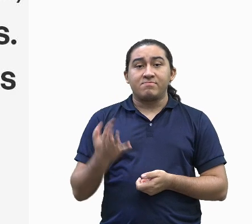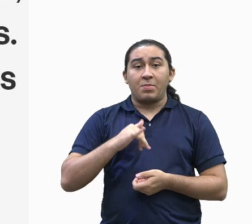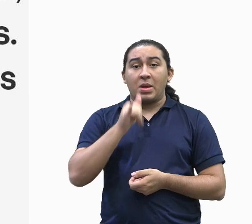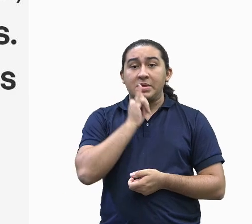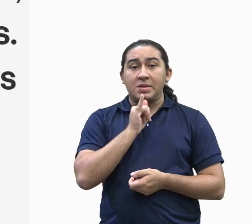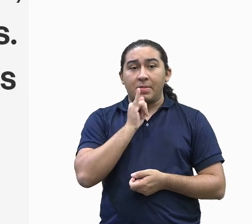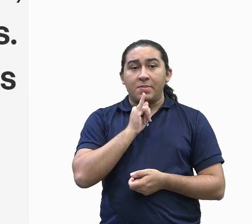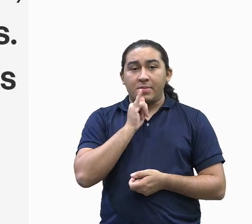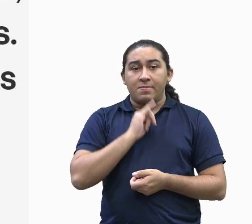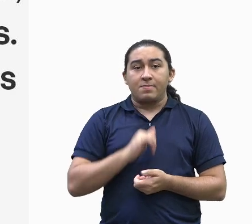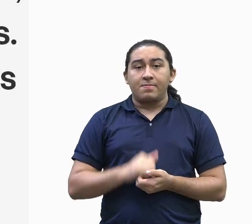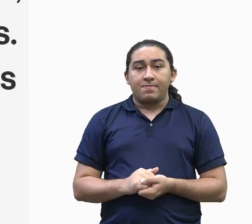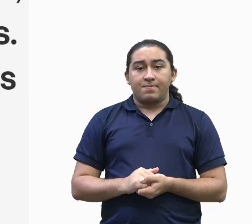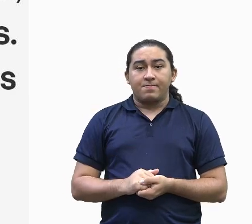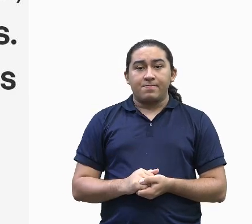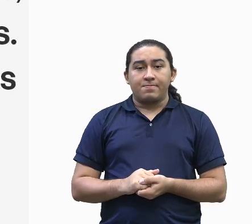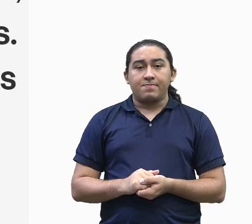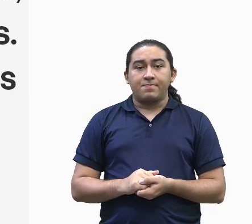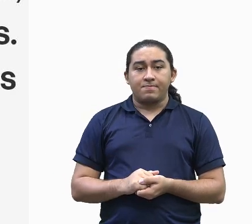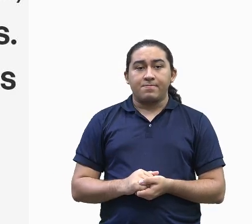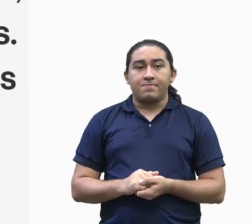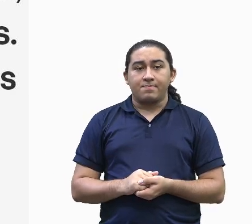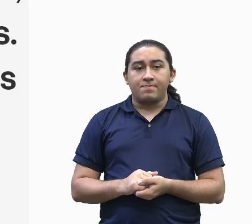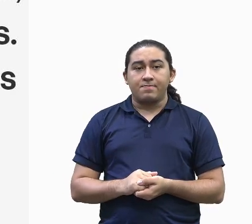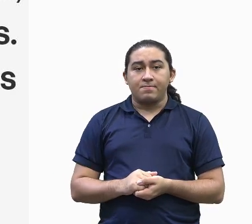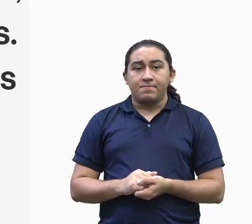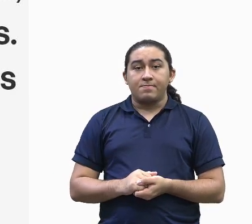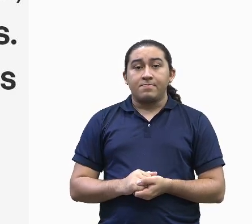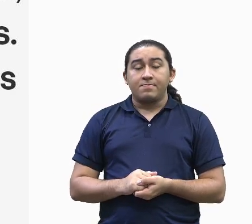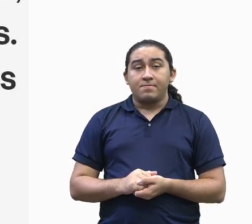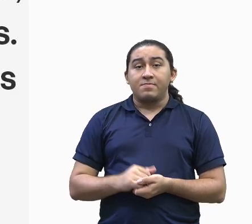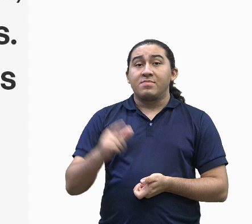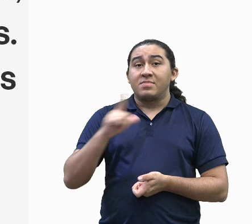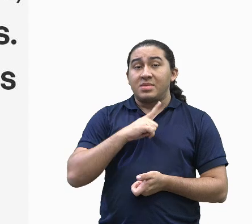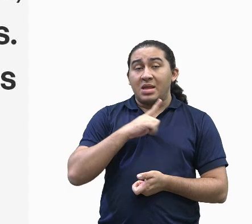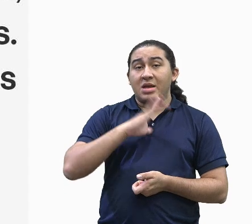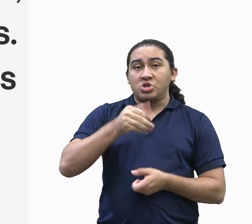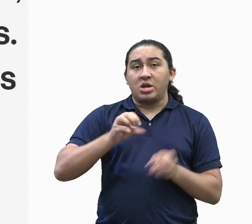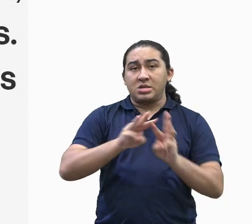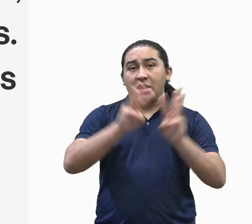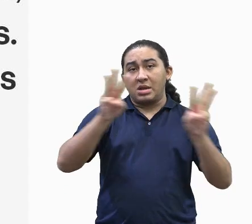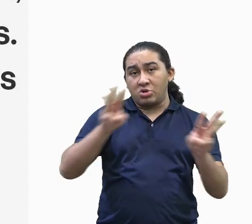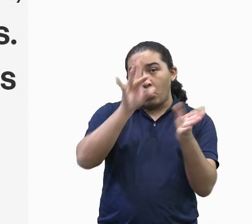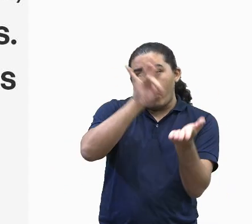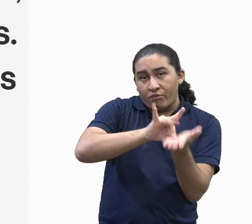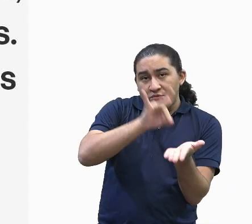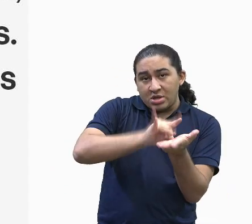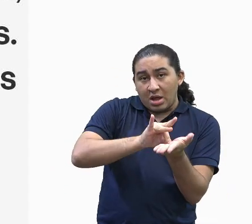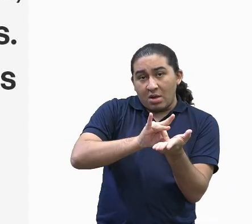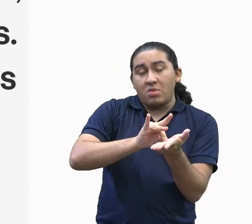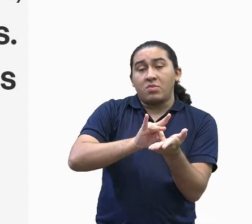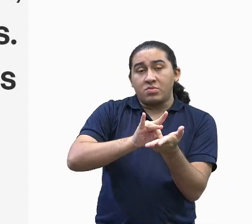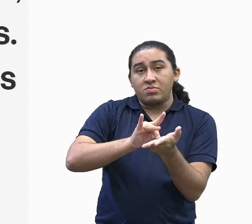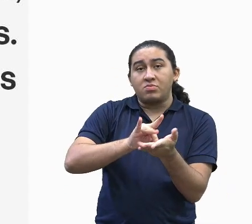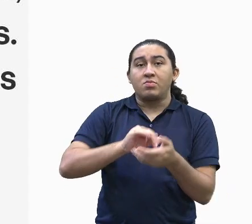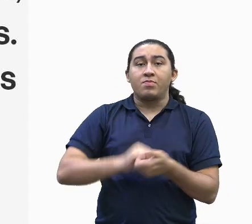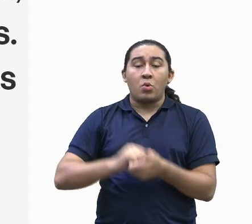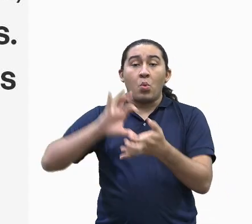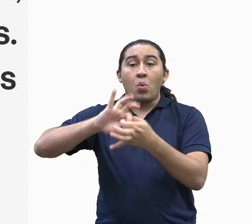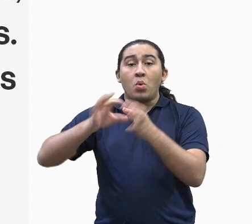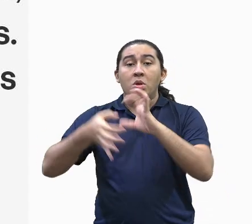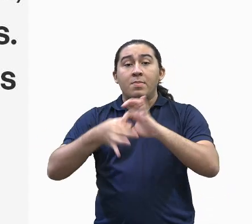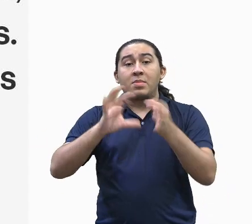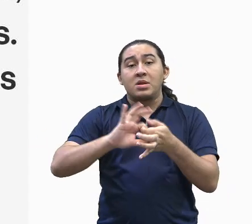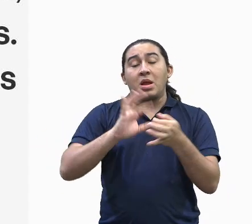exemplo. Segundo a página oficial do Rio 2016, os Jogos Olímpicos vão